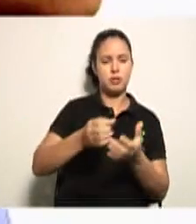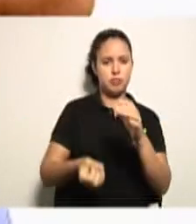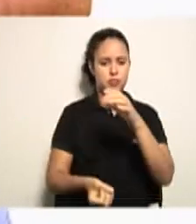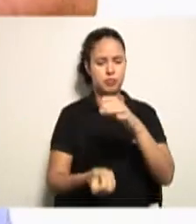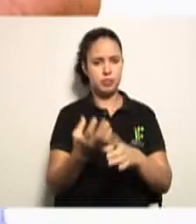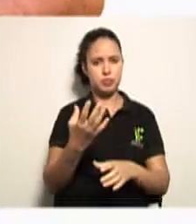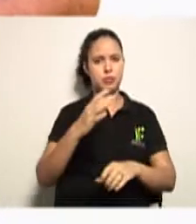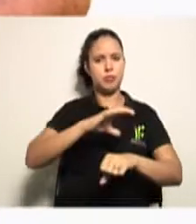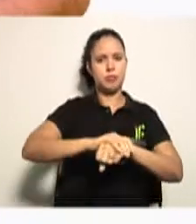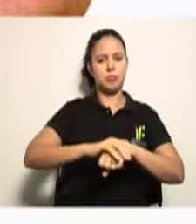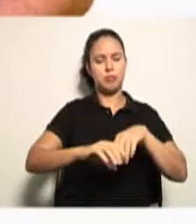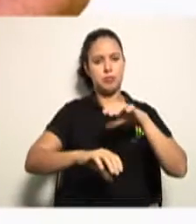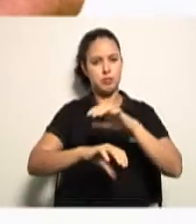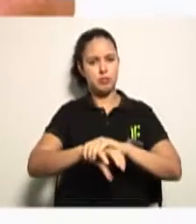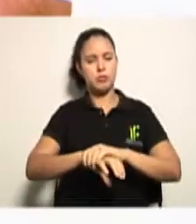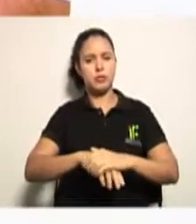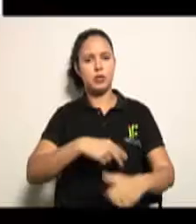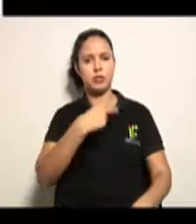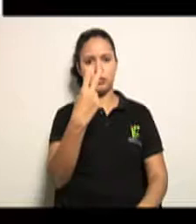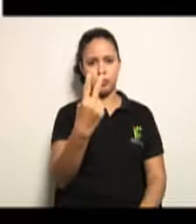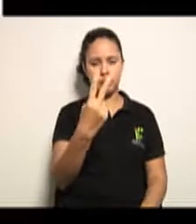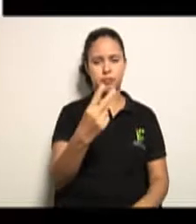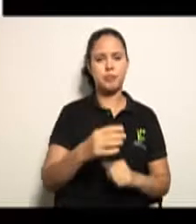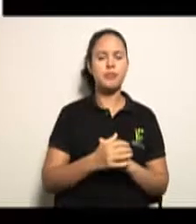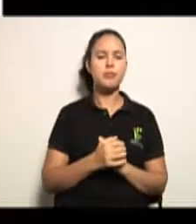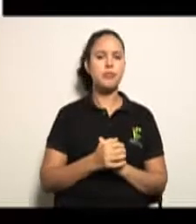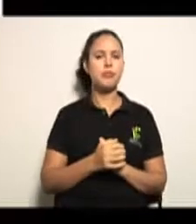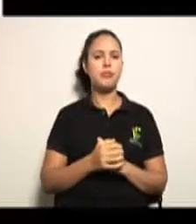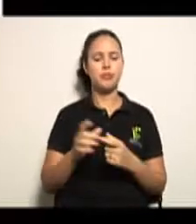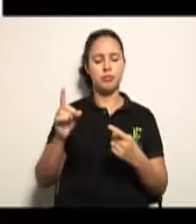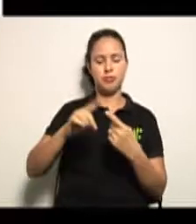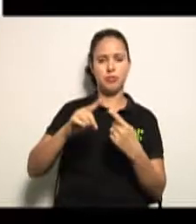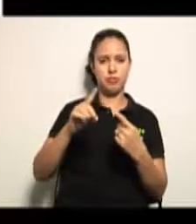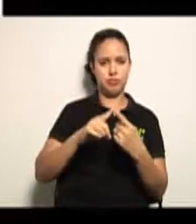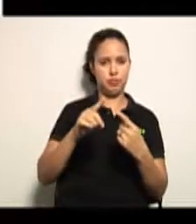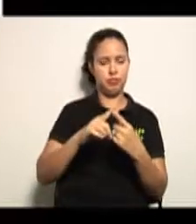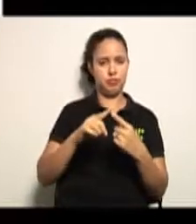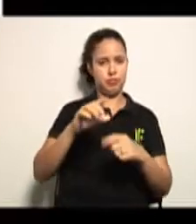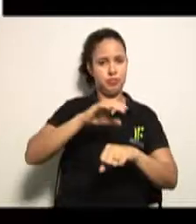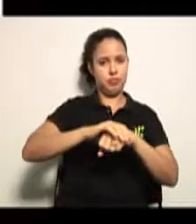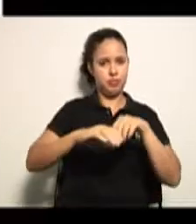forma manual de duas maneiras. Forma artesanal.